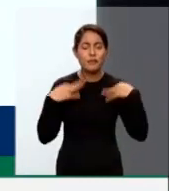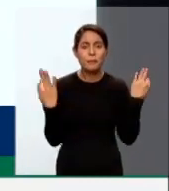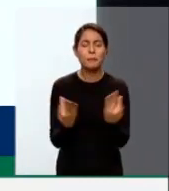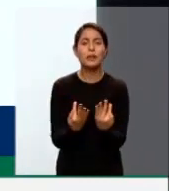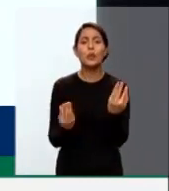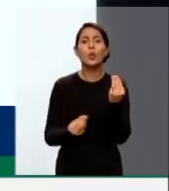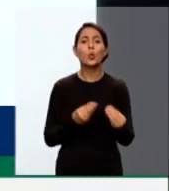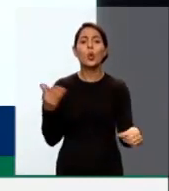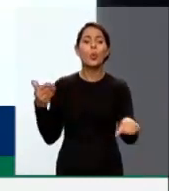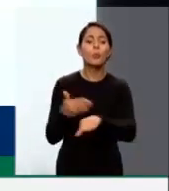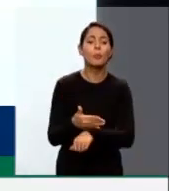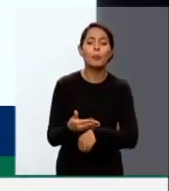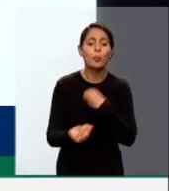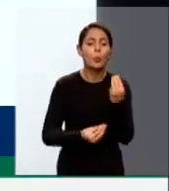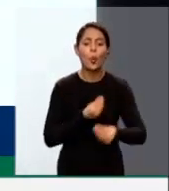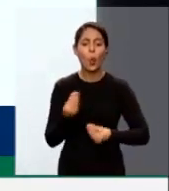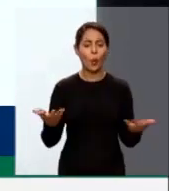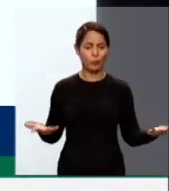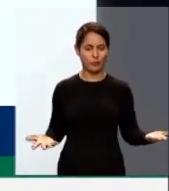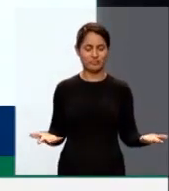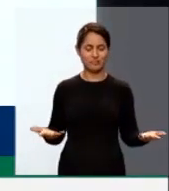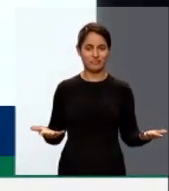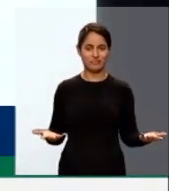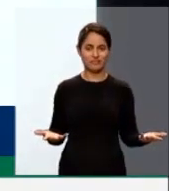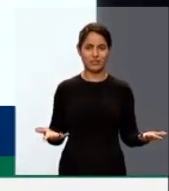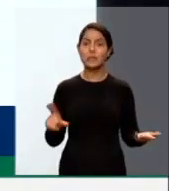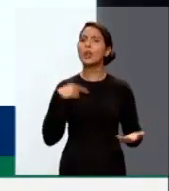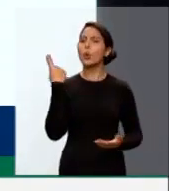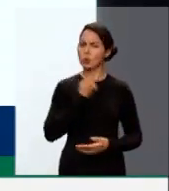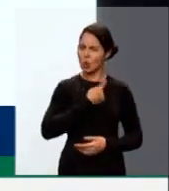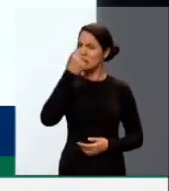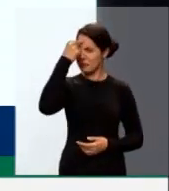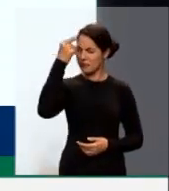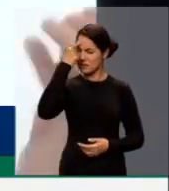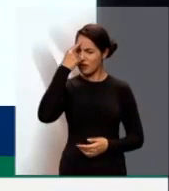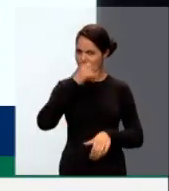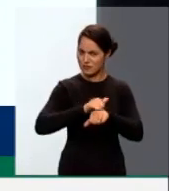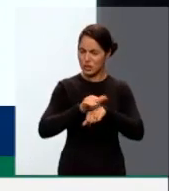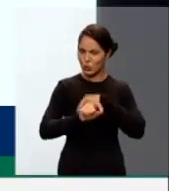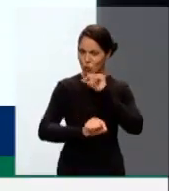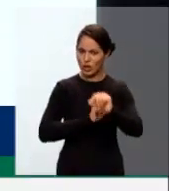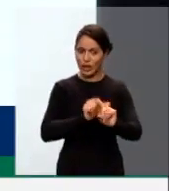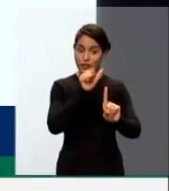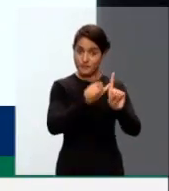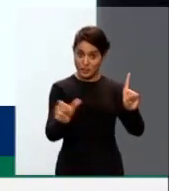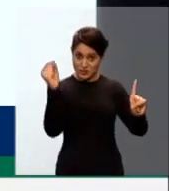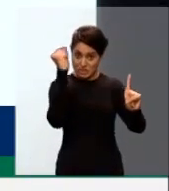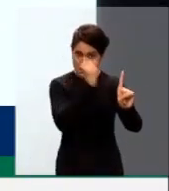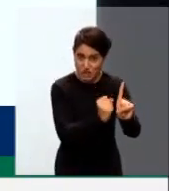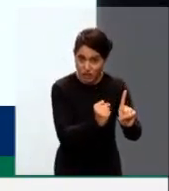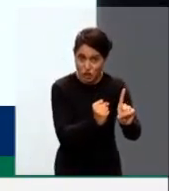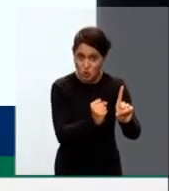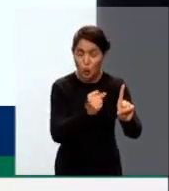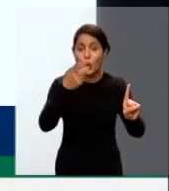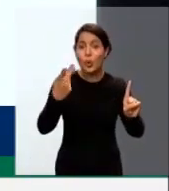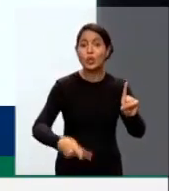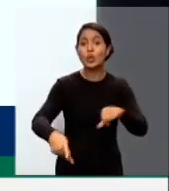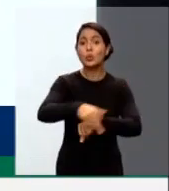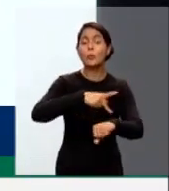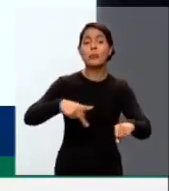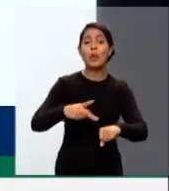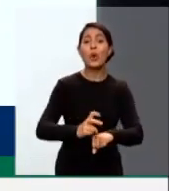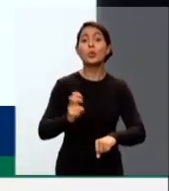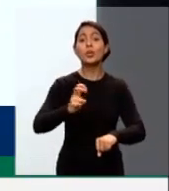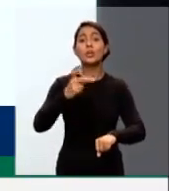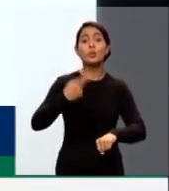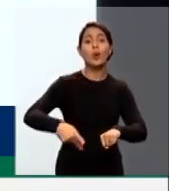Então, fundamental a gente pensar que o feminicídio no Brasil, por exemplo, que é o 5º país com maior índice de feminicídio do mundo,